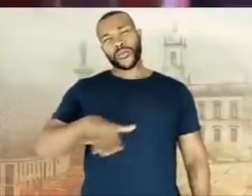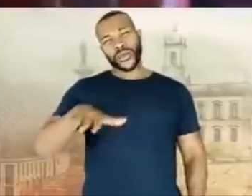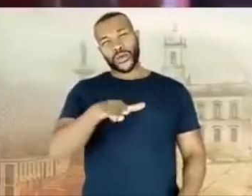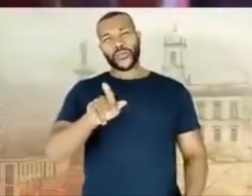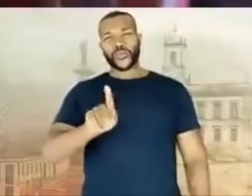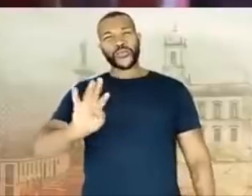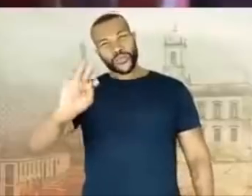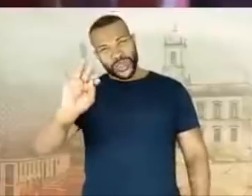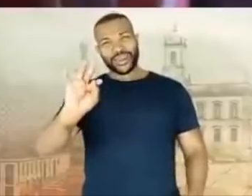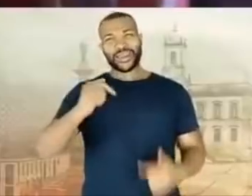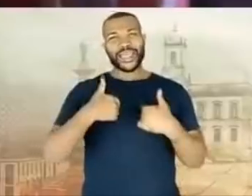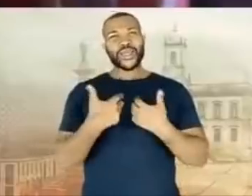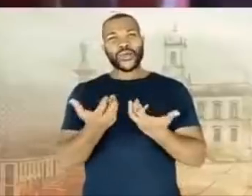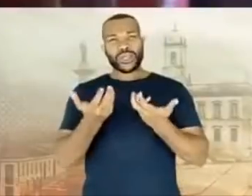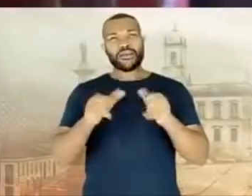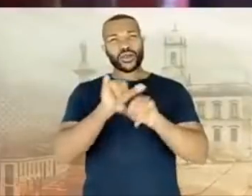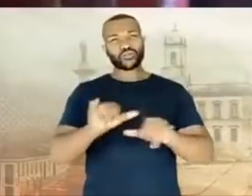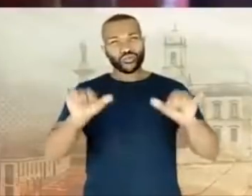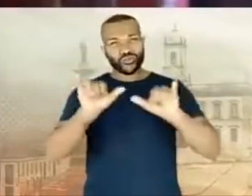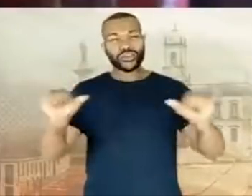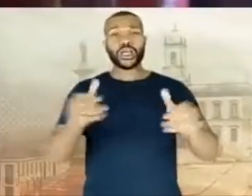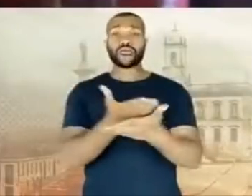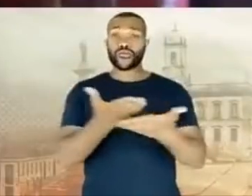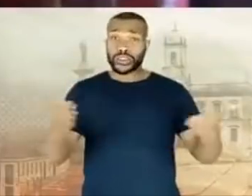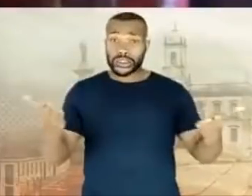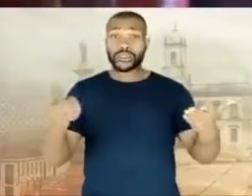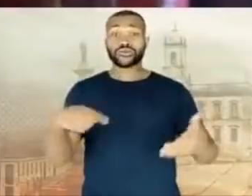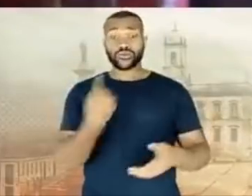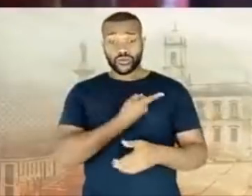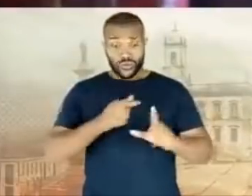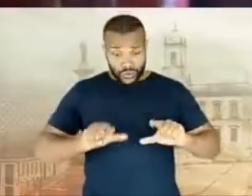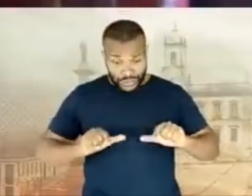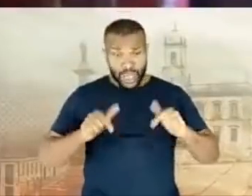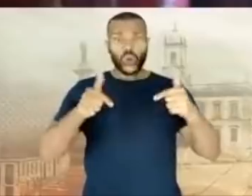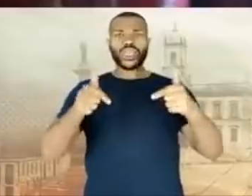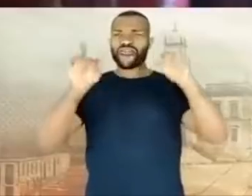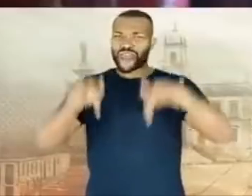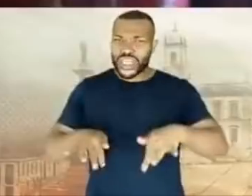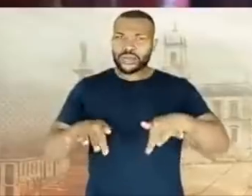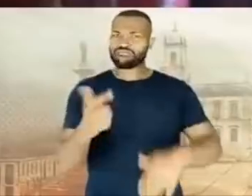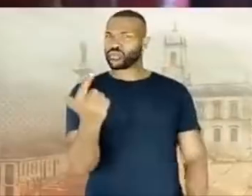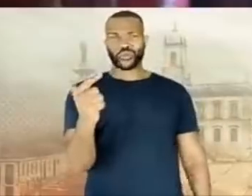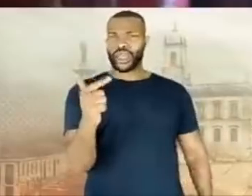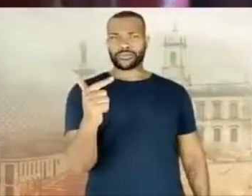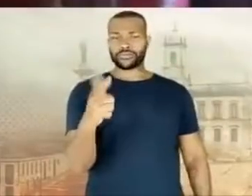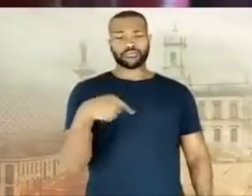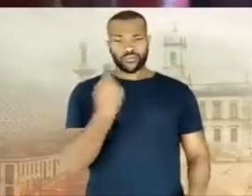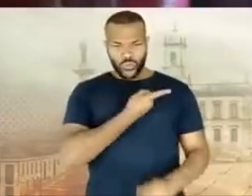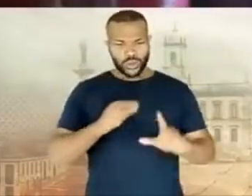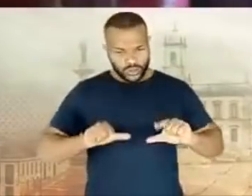queria dizer para vocês, sabe, que a nossa luta não tem fim. A nossa luta não tem